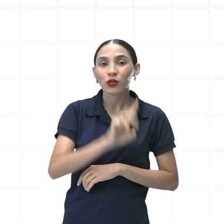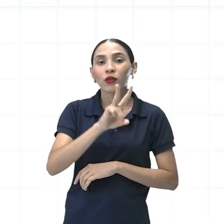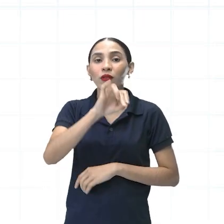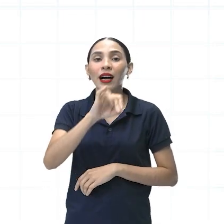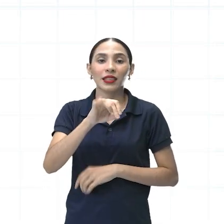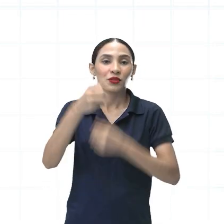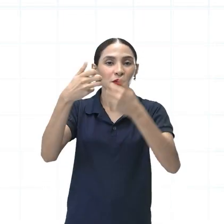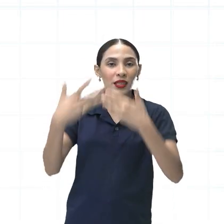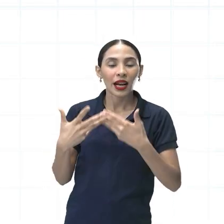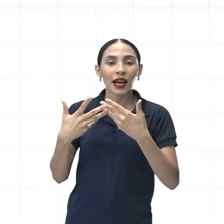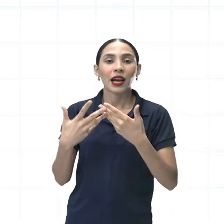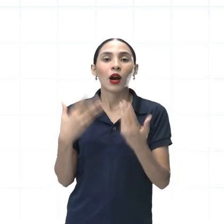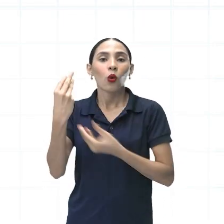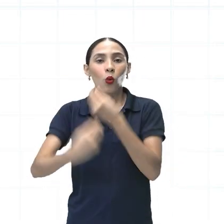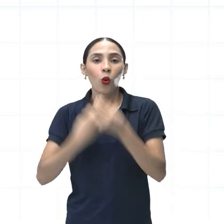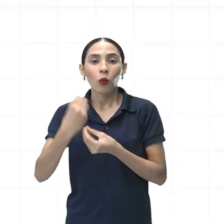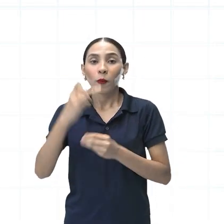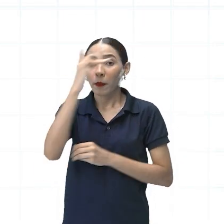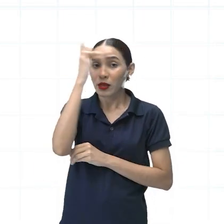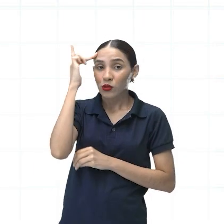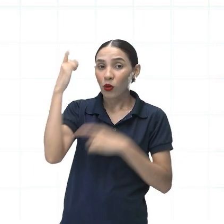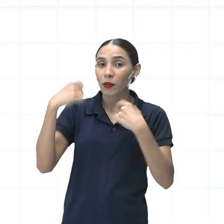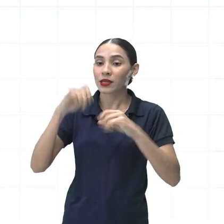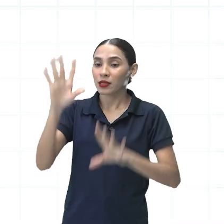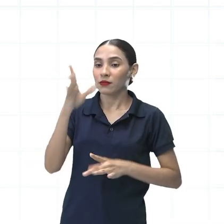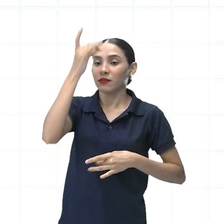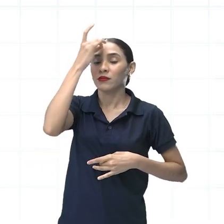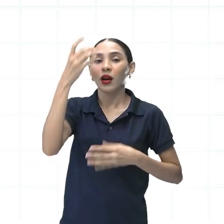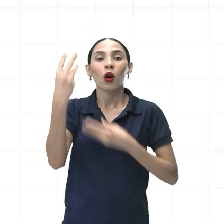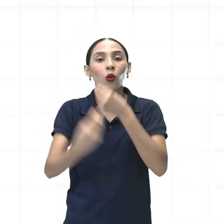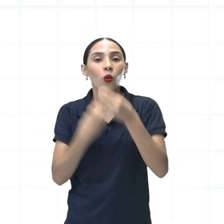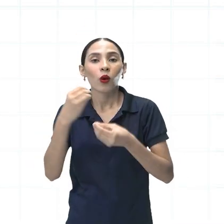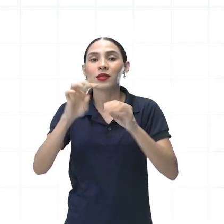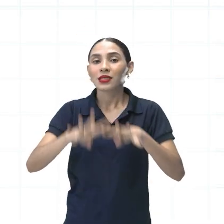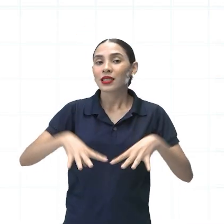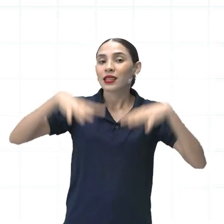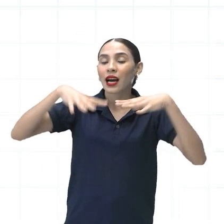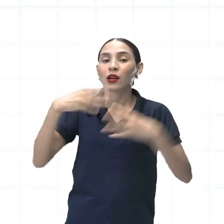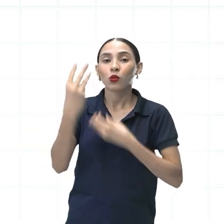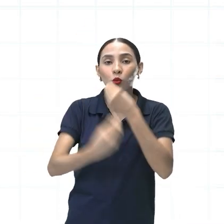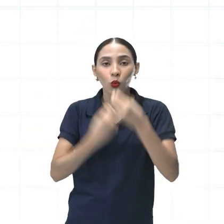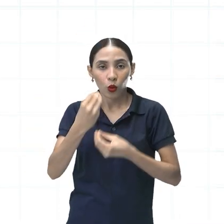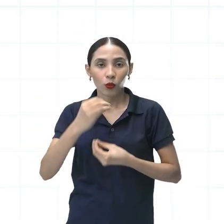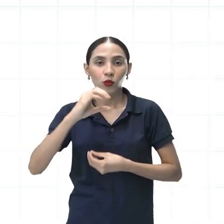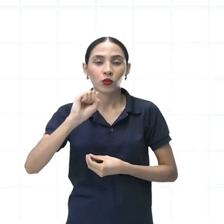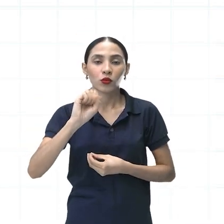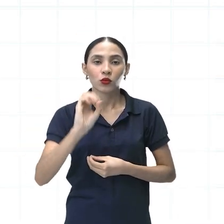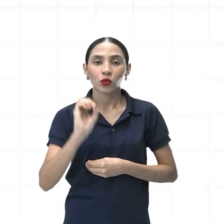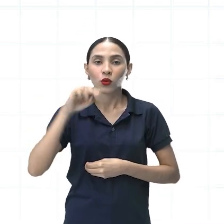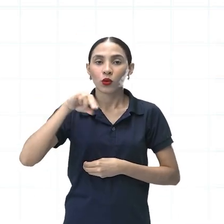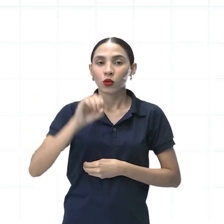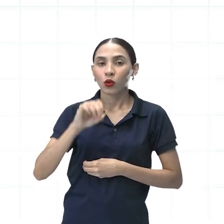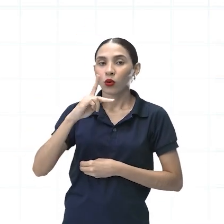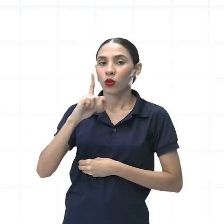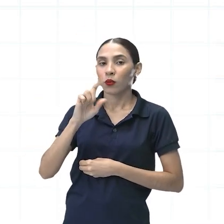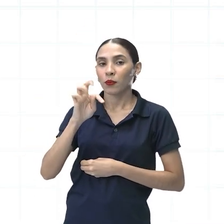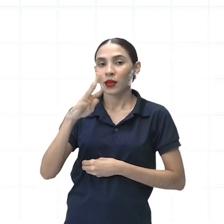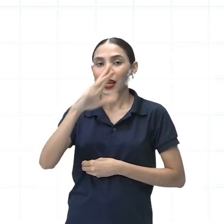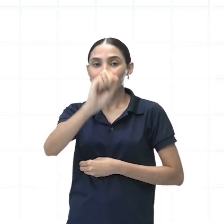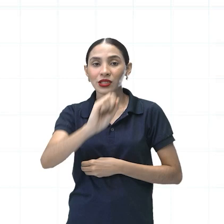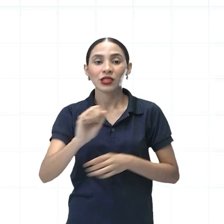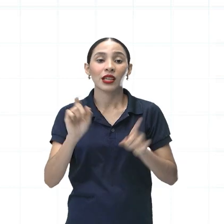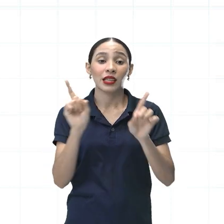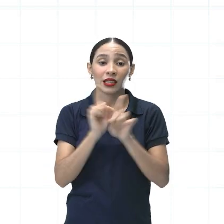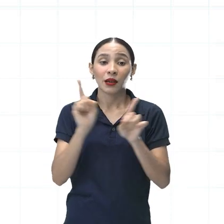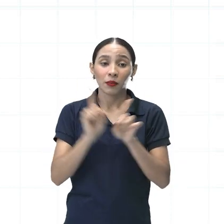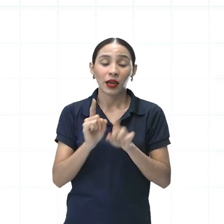que os atores têm que se comportar, como é que tem que ser um cenário, como é que tem que ser a sonoplastia. E aí eu trago de exemplo para vocês o